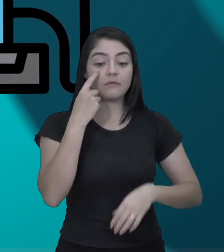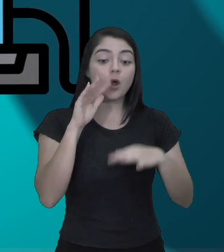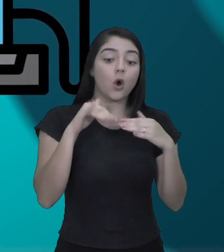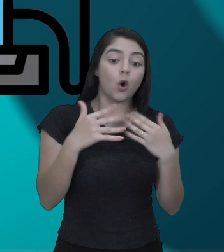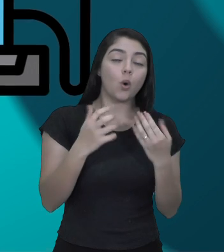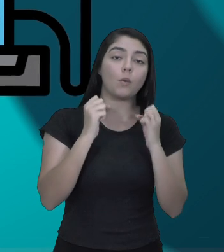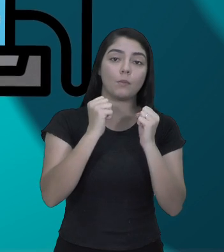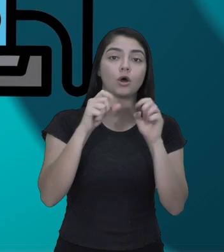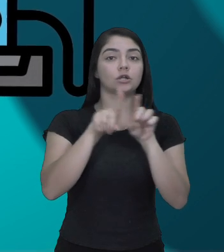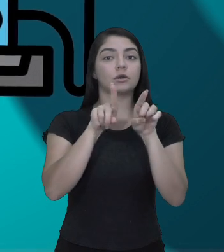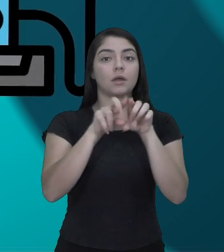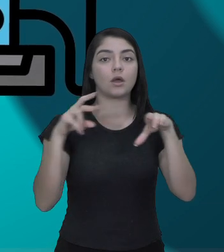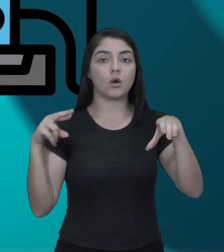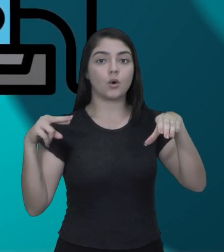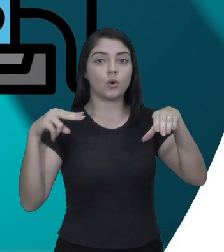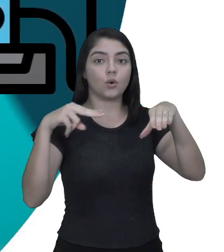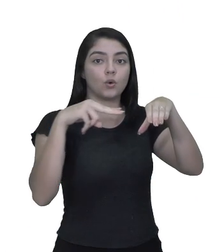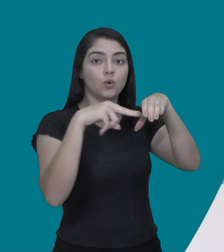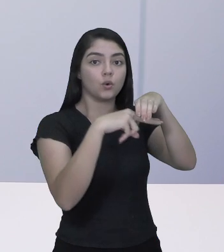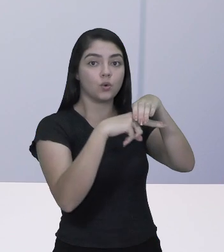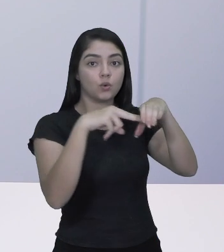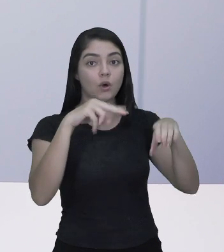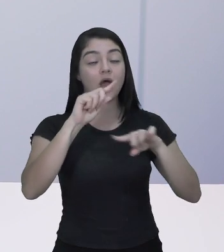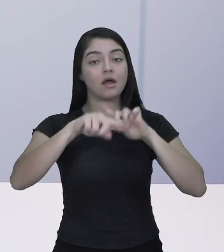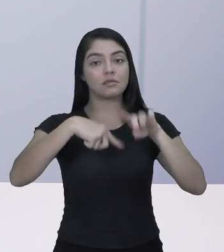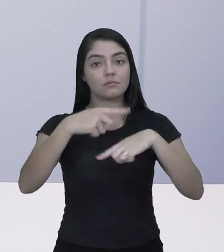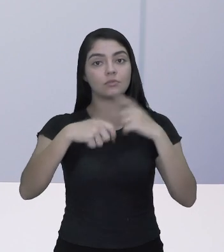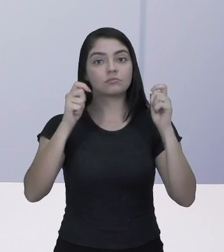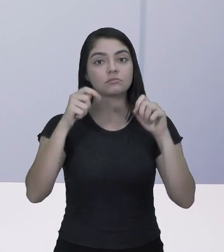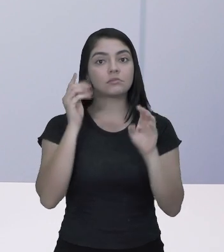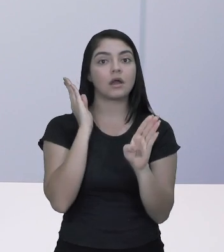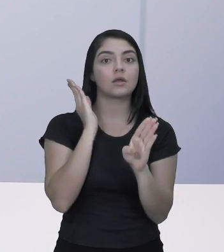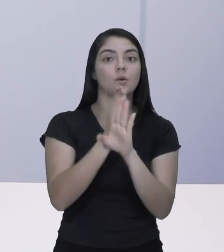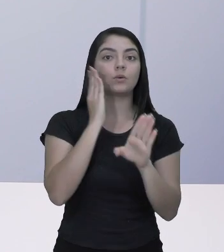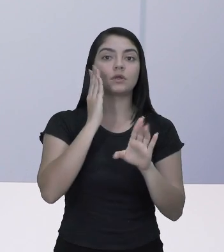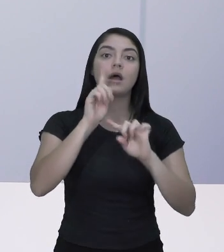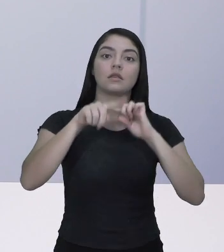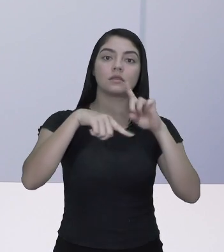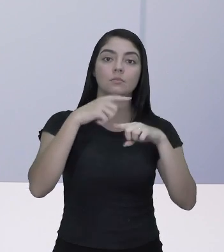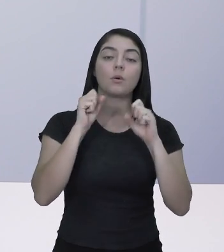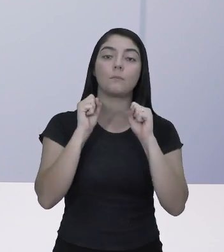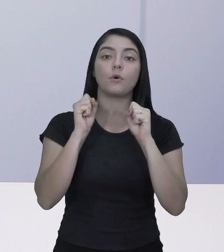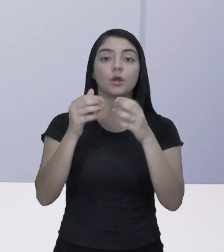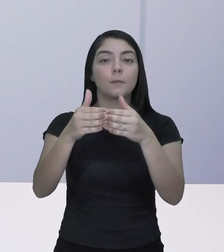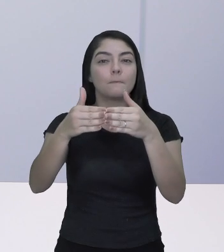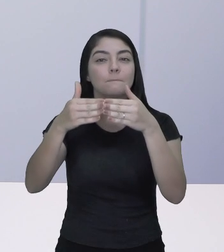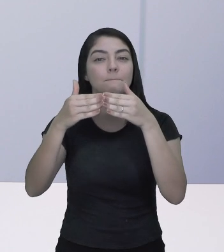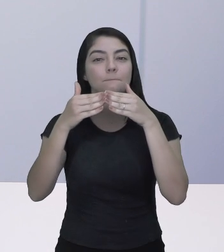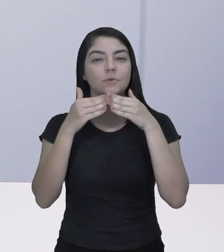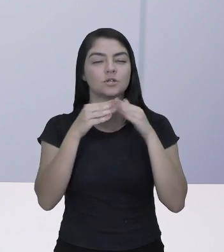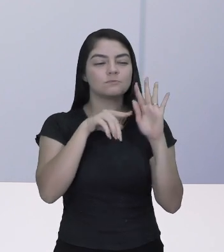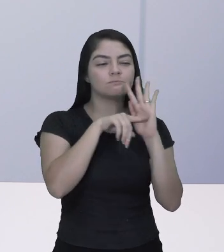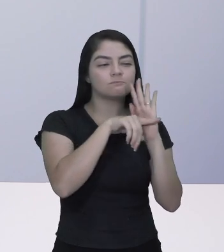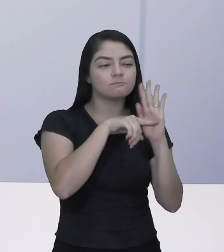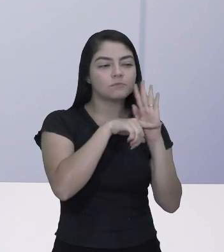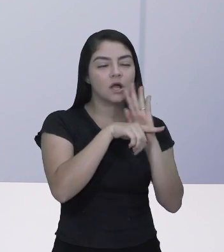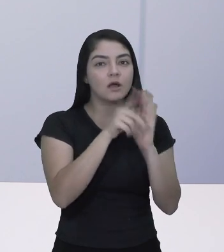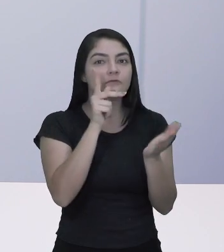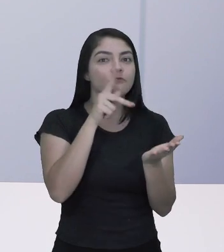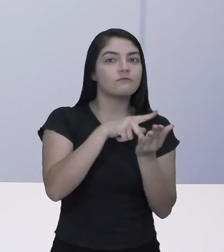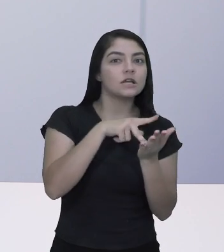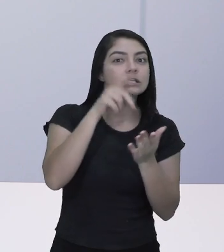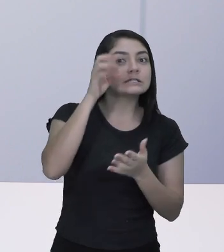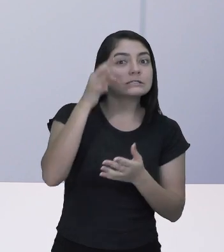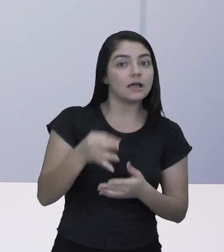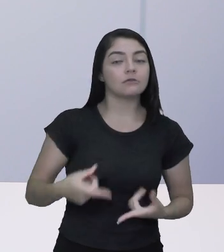com a ressonância magnética, e, através do diagnóstico clínico, solicitará uma biópsia em que confirmará